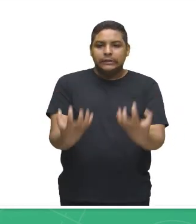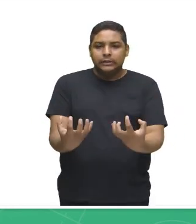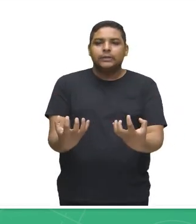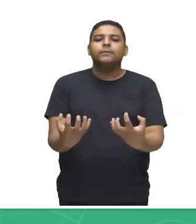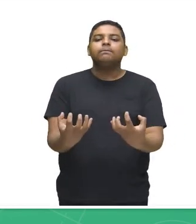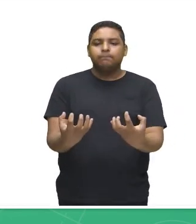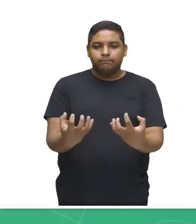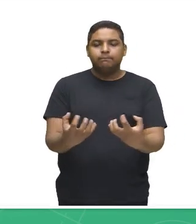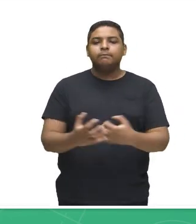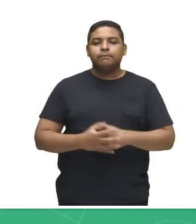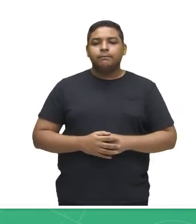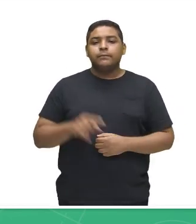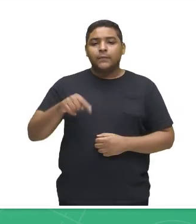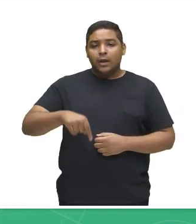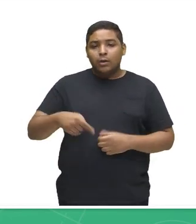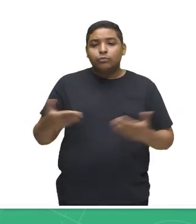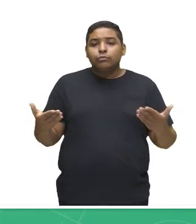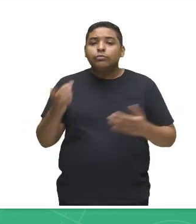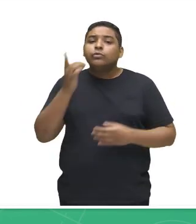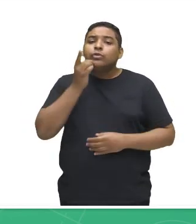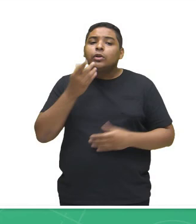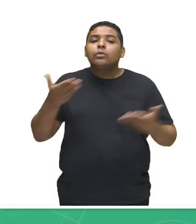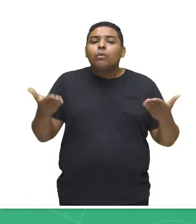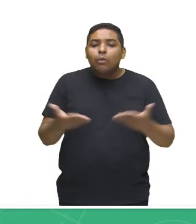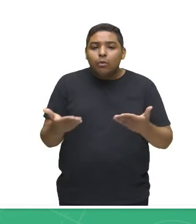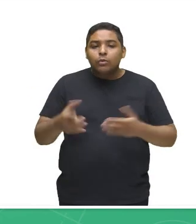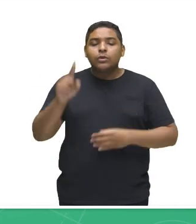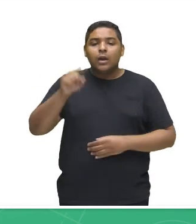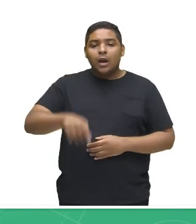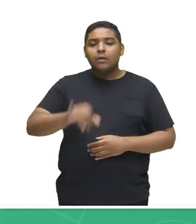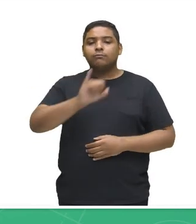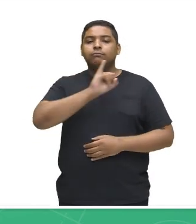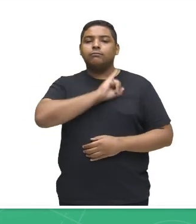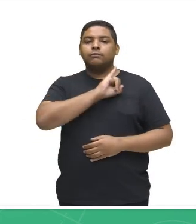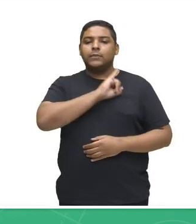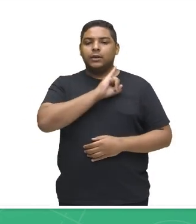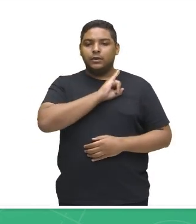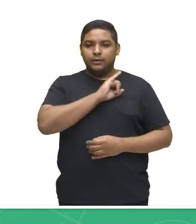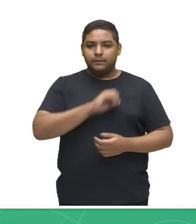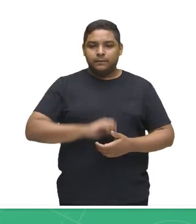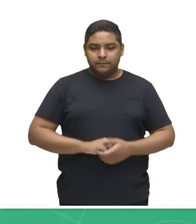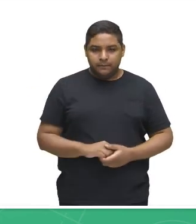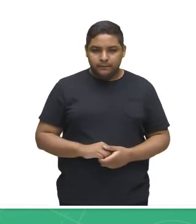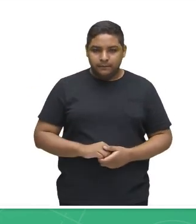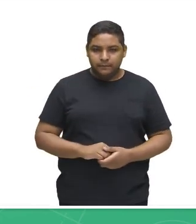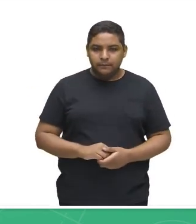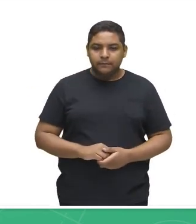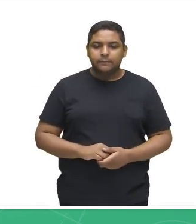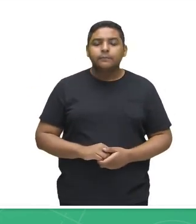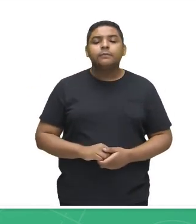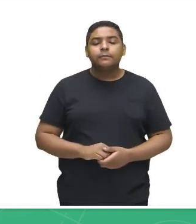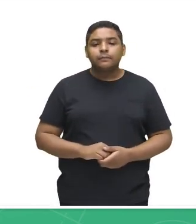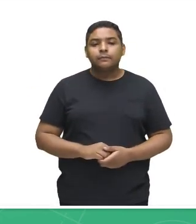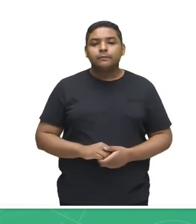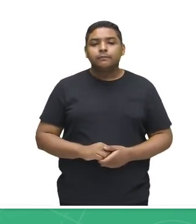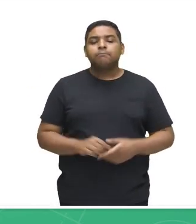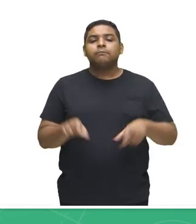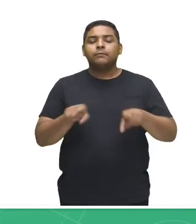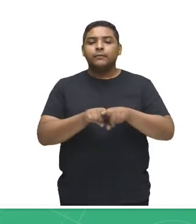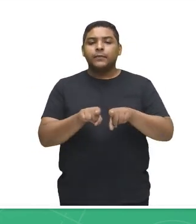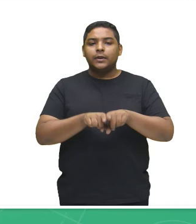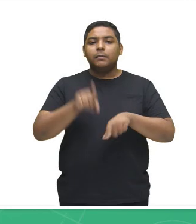dias atuais, é um território pertencente ao Iraque. Certo? Inclusive, gente, é uma das